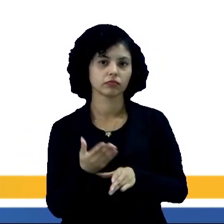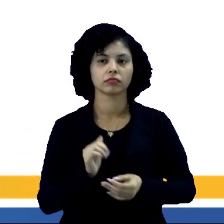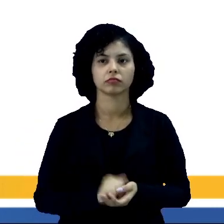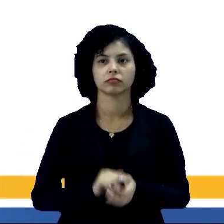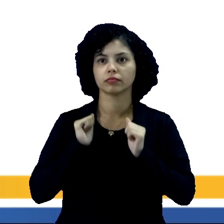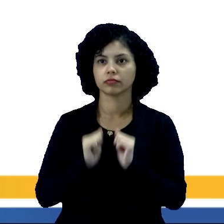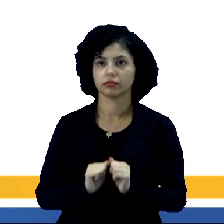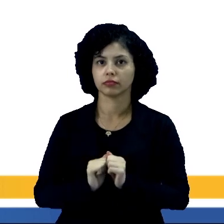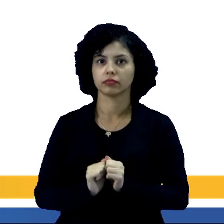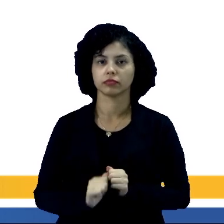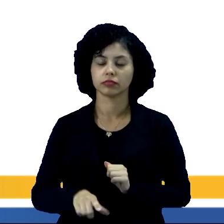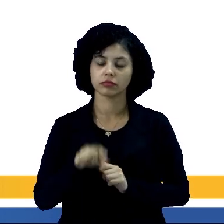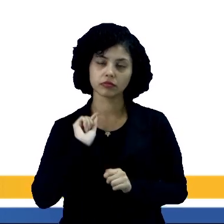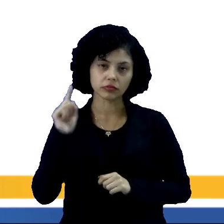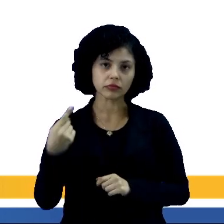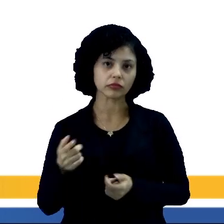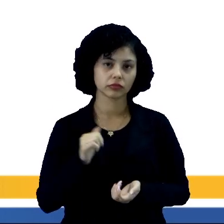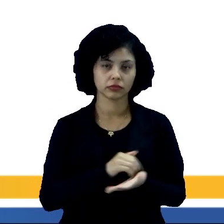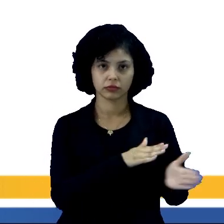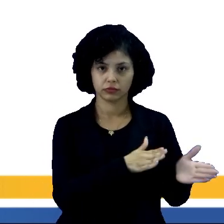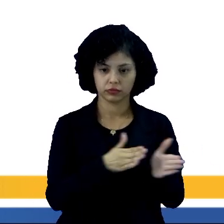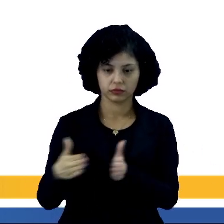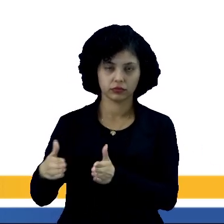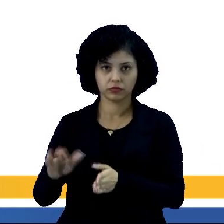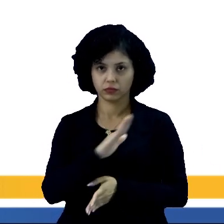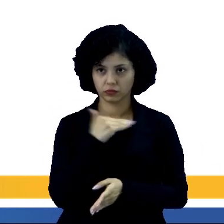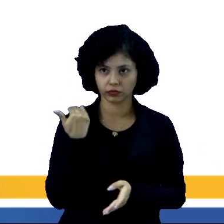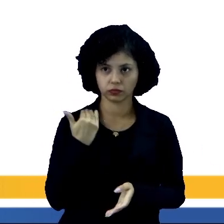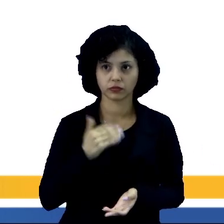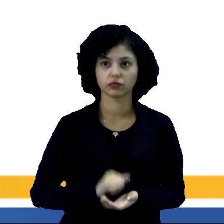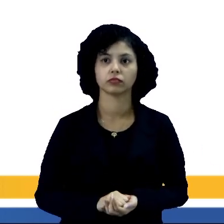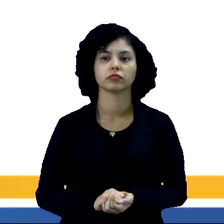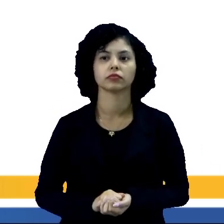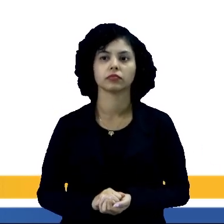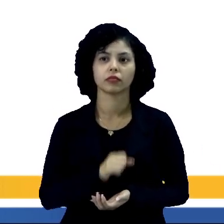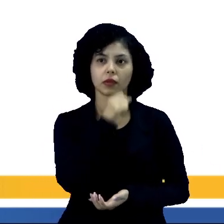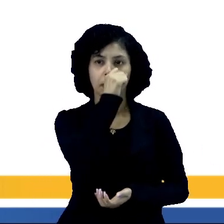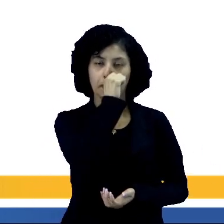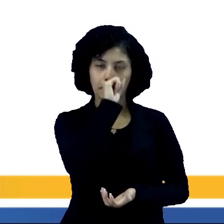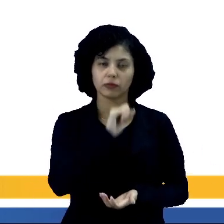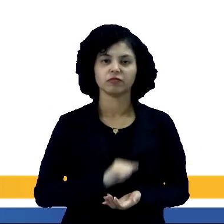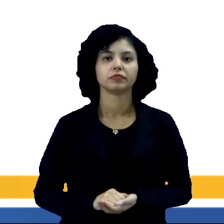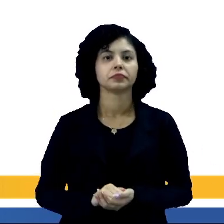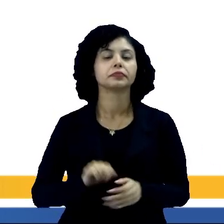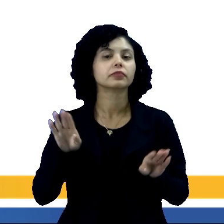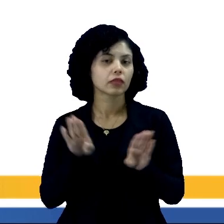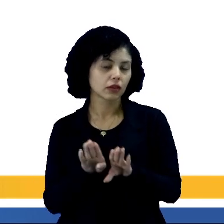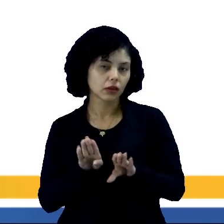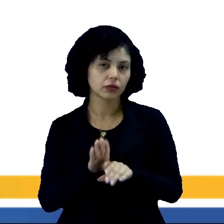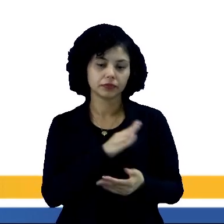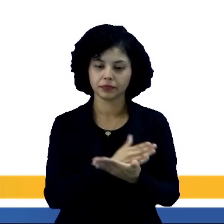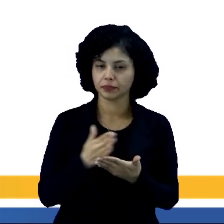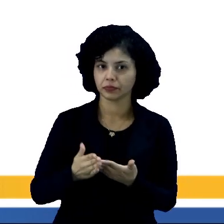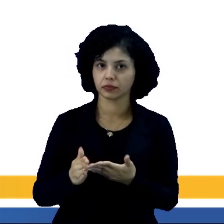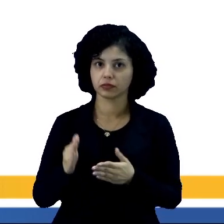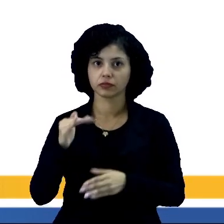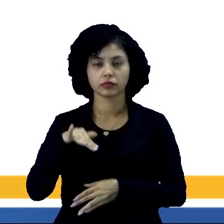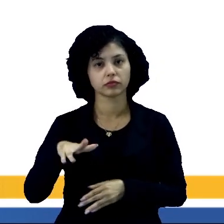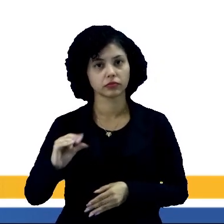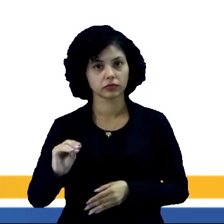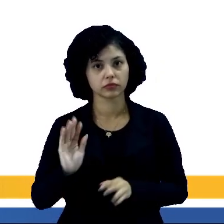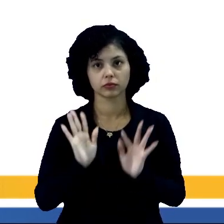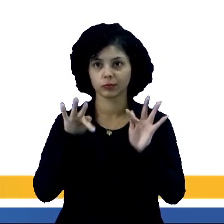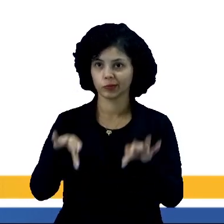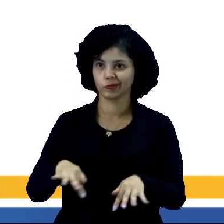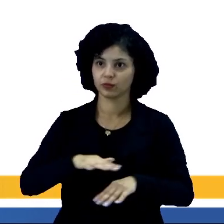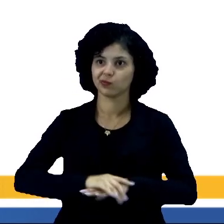que pode-se dizer que aquela estrela passou por uma morte. Então a estrela ela também tem o seu início, meio